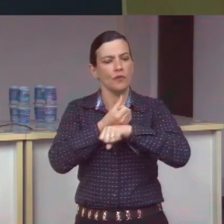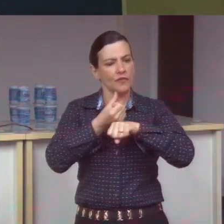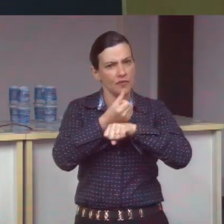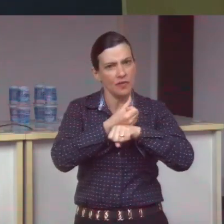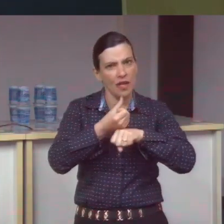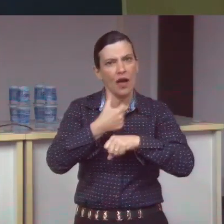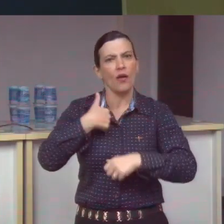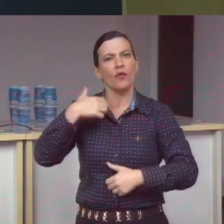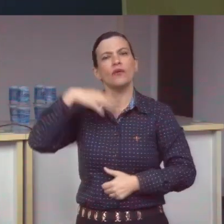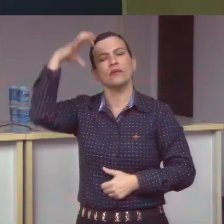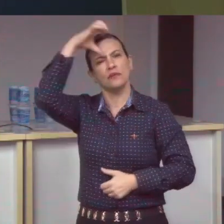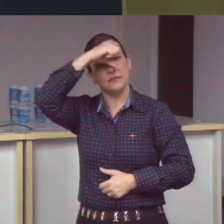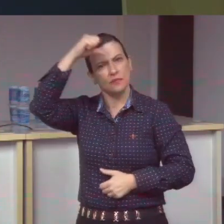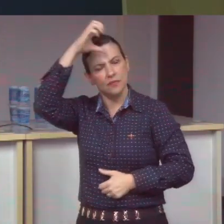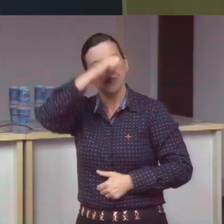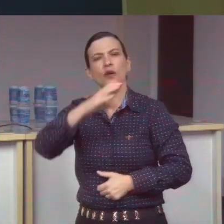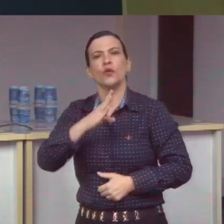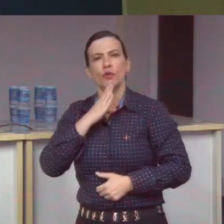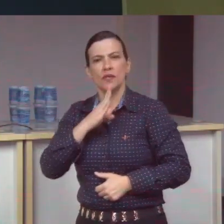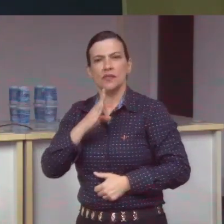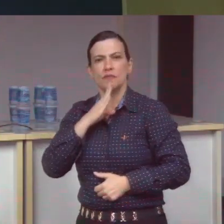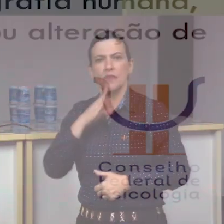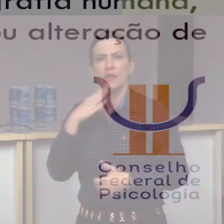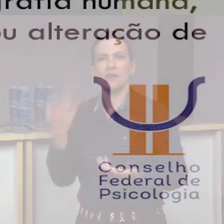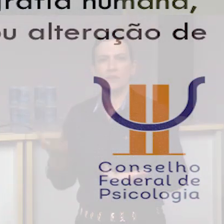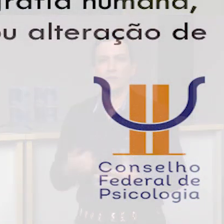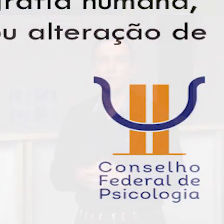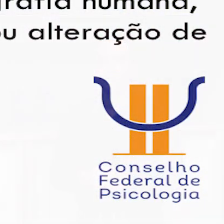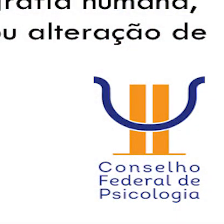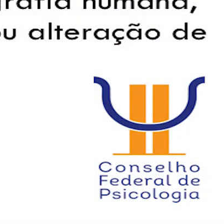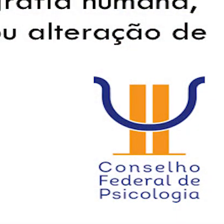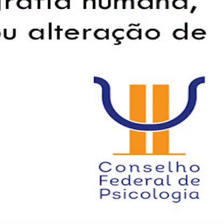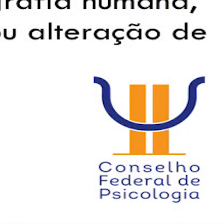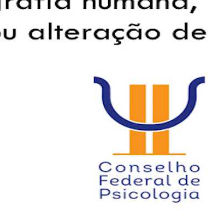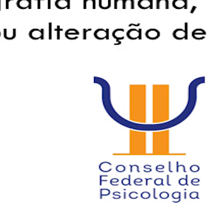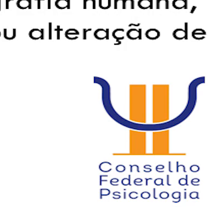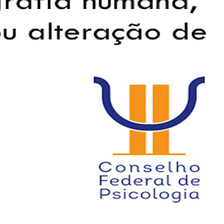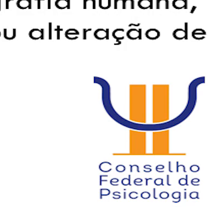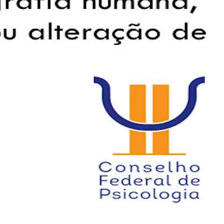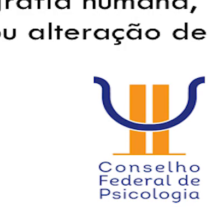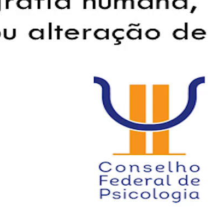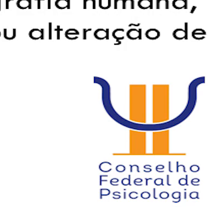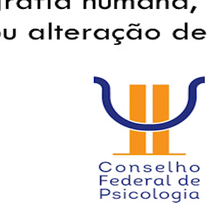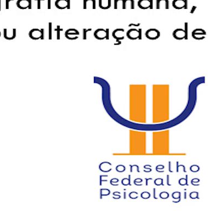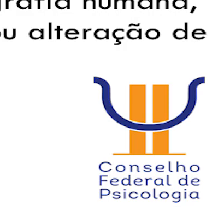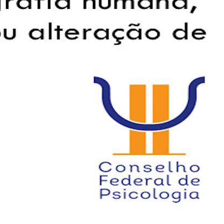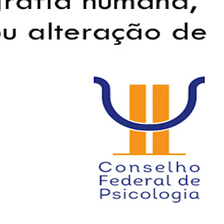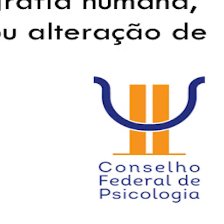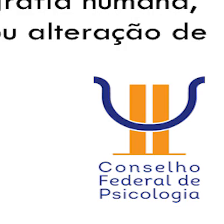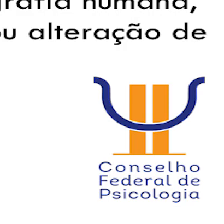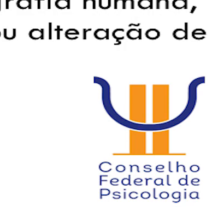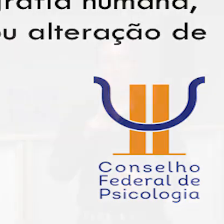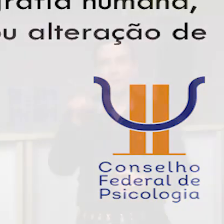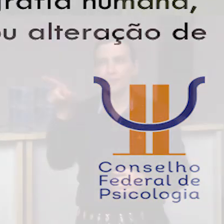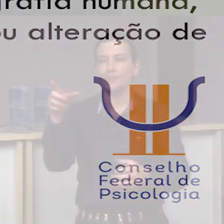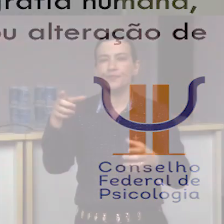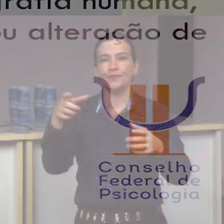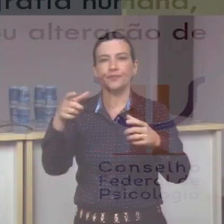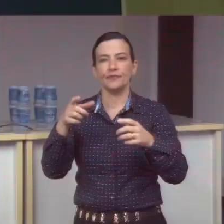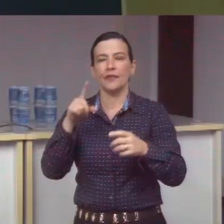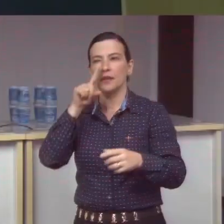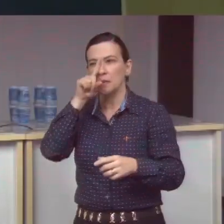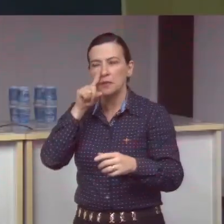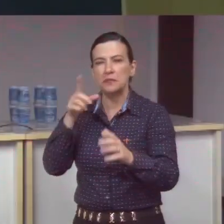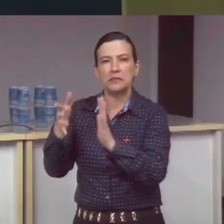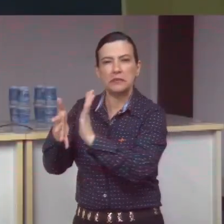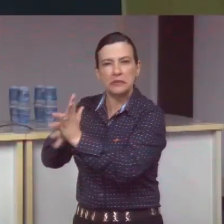grande risco e a gente não quer isso. O outro, por favor. Então, o conceito de desastre, vamos pegar